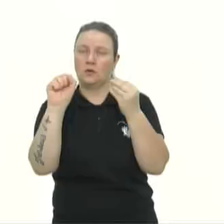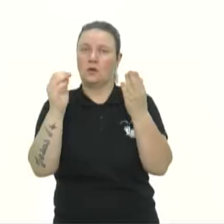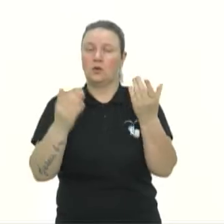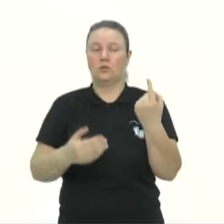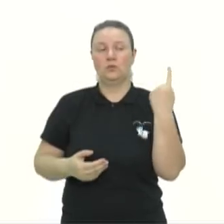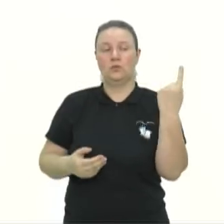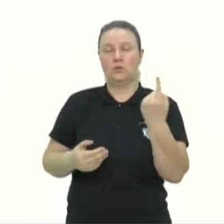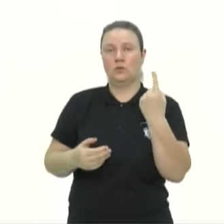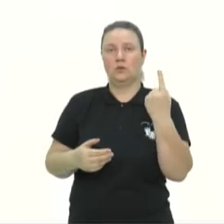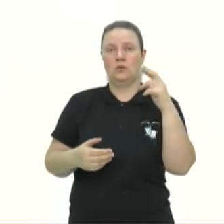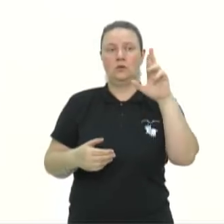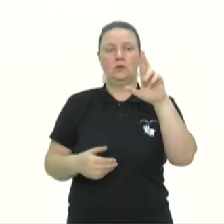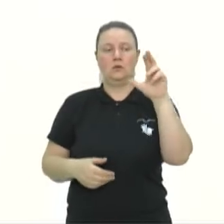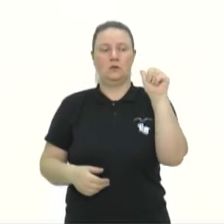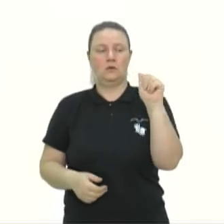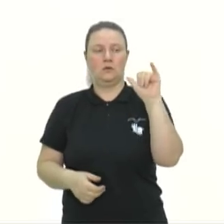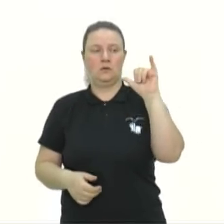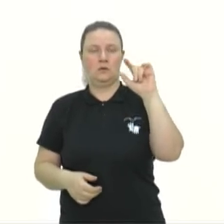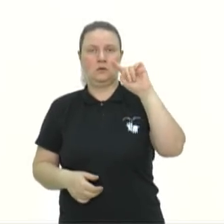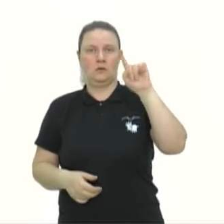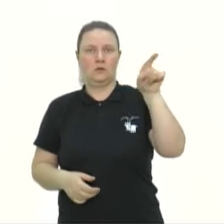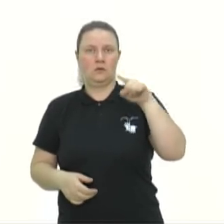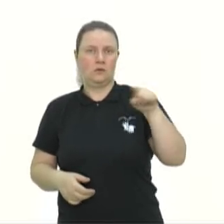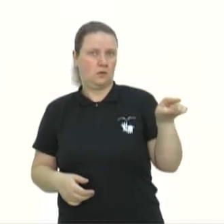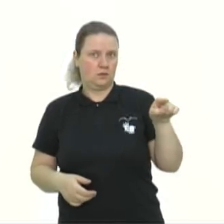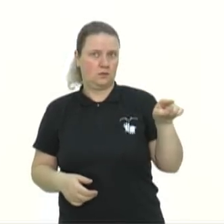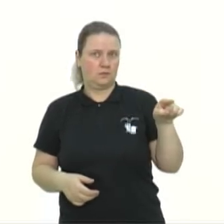que no singular o I vem acompanhado de Z